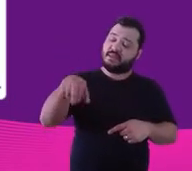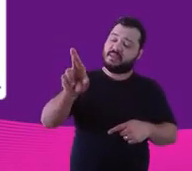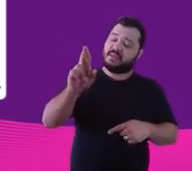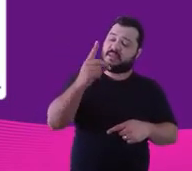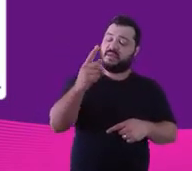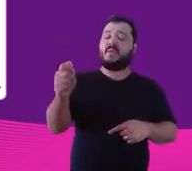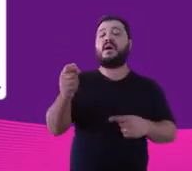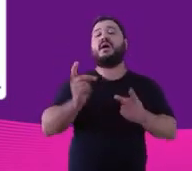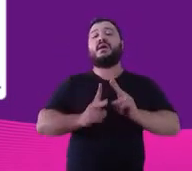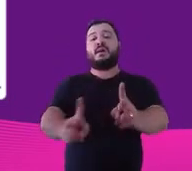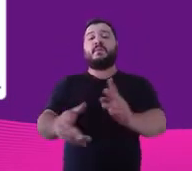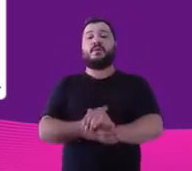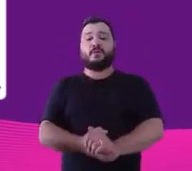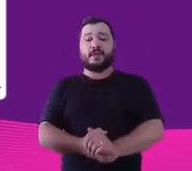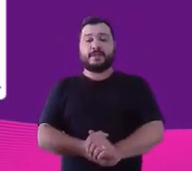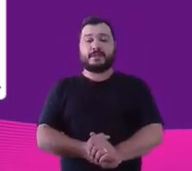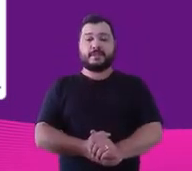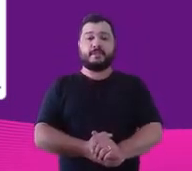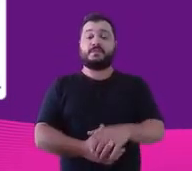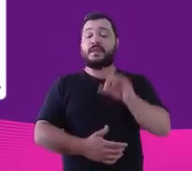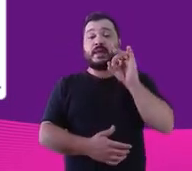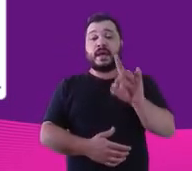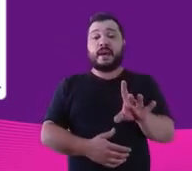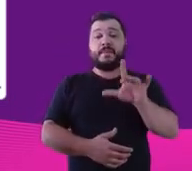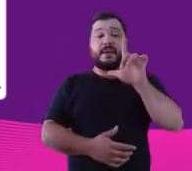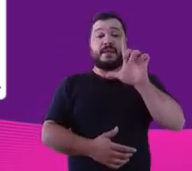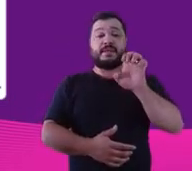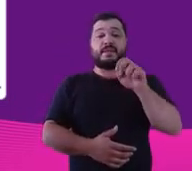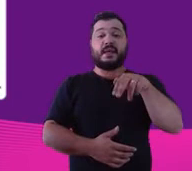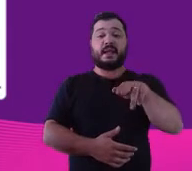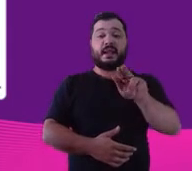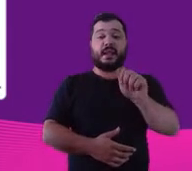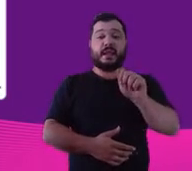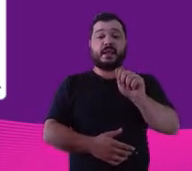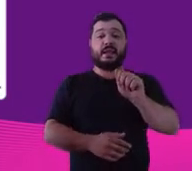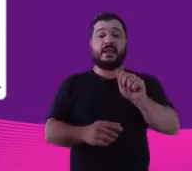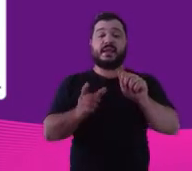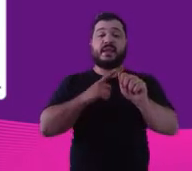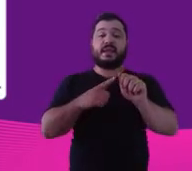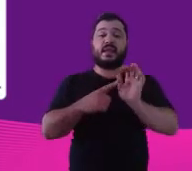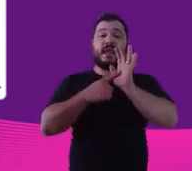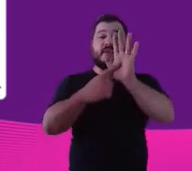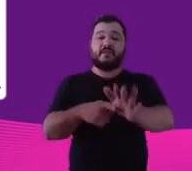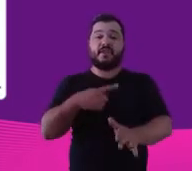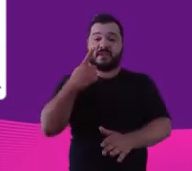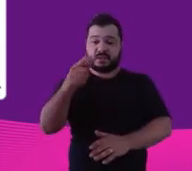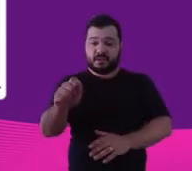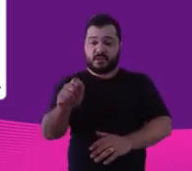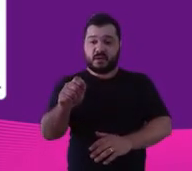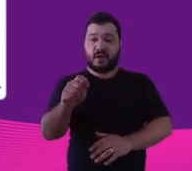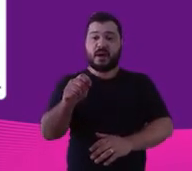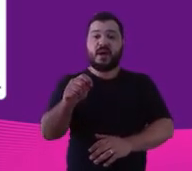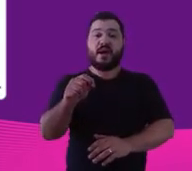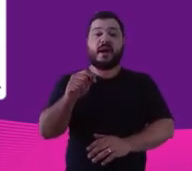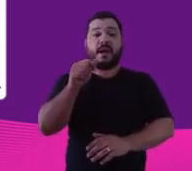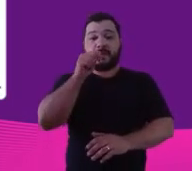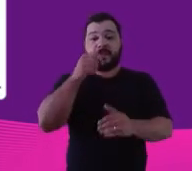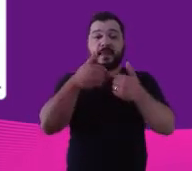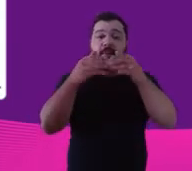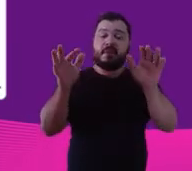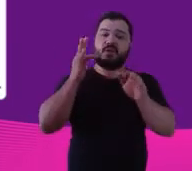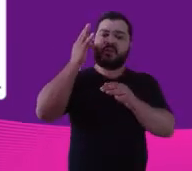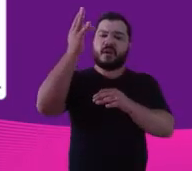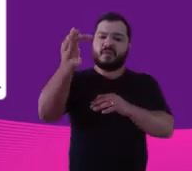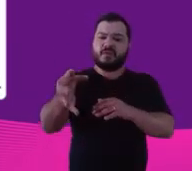ar e a manutenção apenas a lenalidomida com grau de evidência um a abrindo essa perspectiva futura